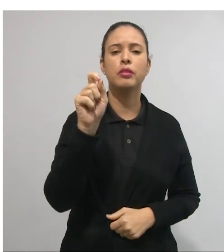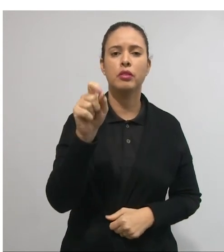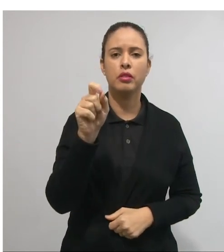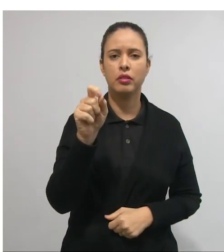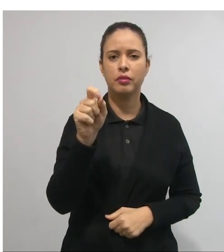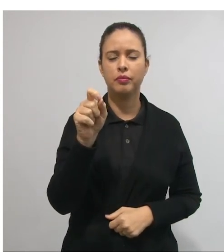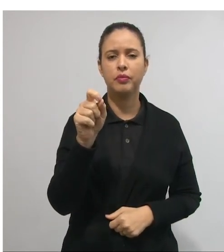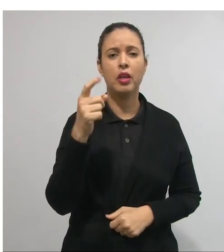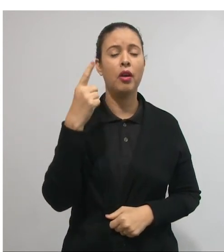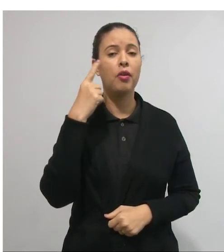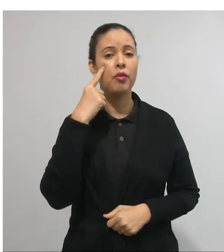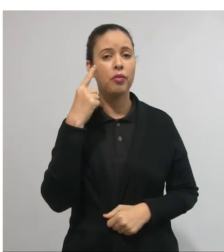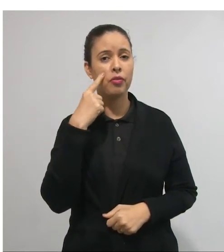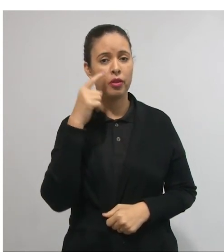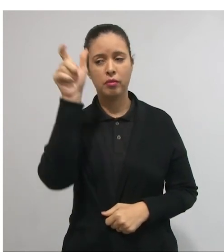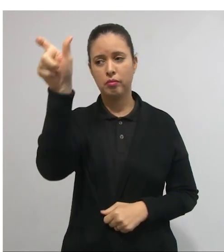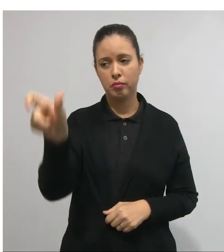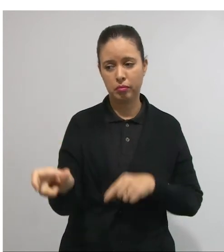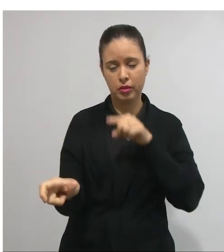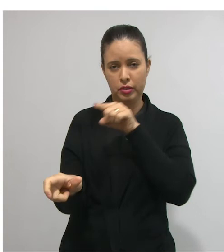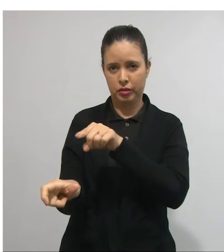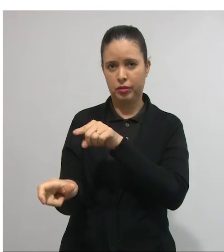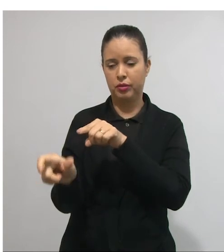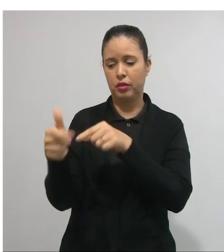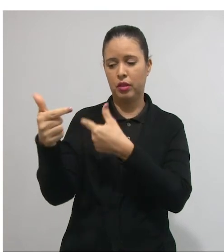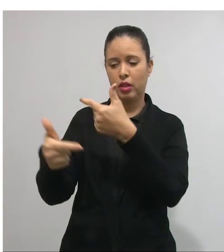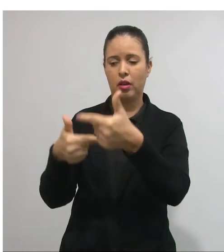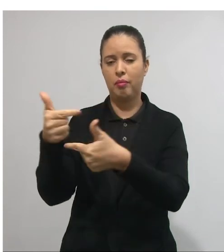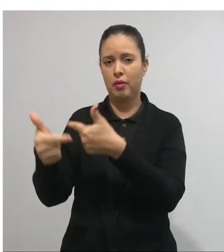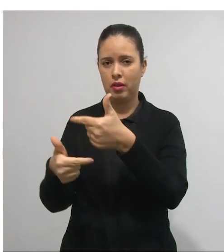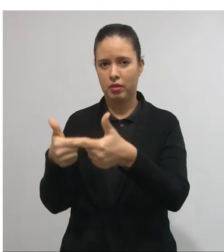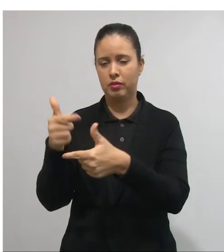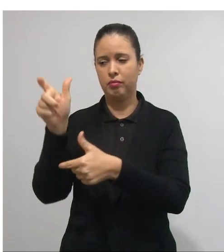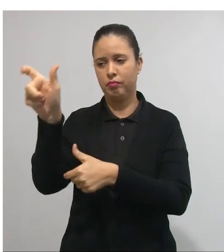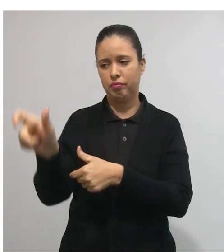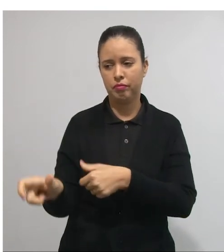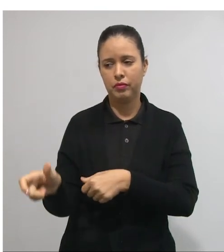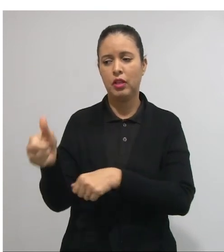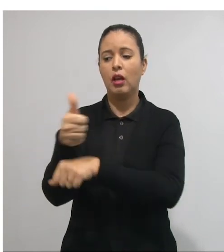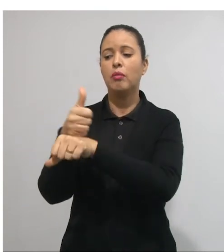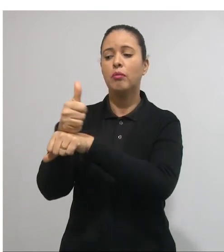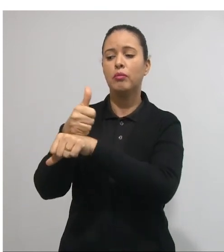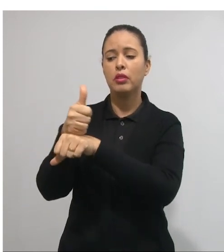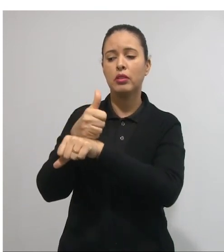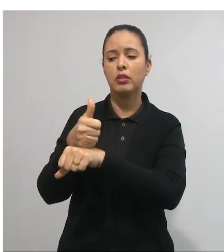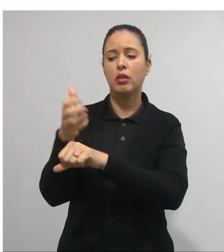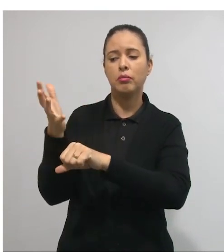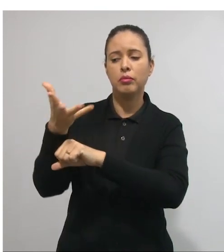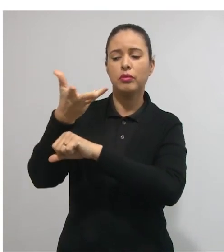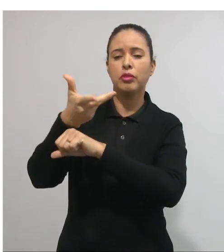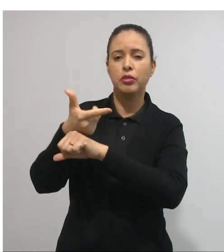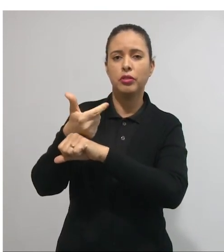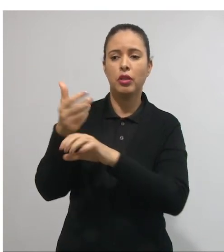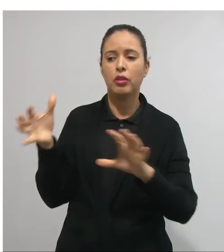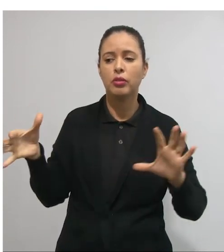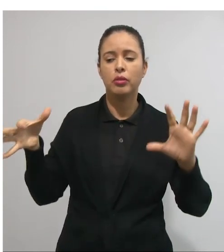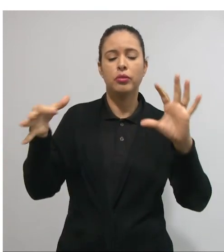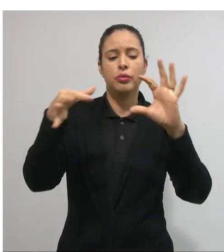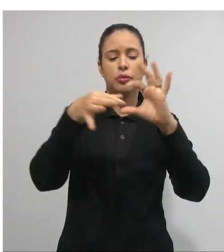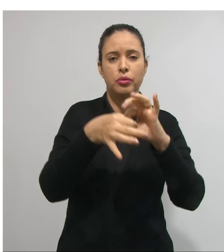as competências dos trabalhadores e as competências organizacionais. Ou seja,